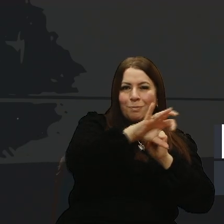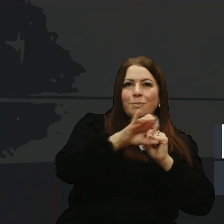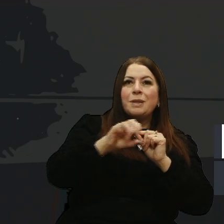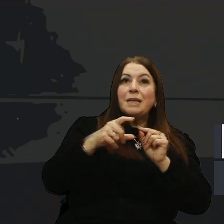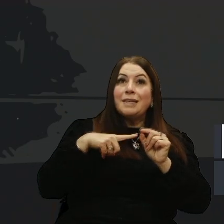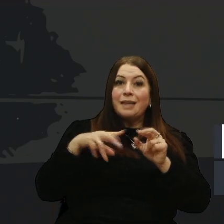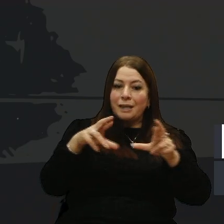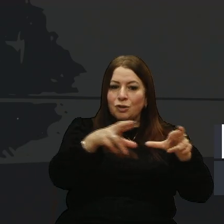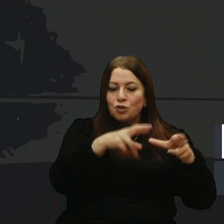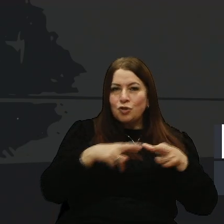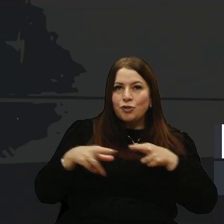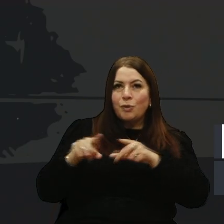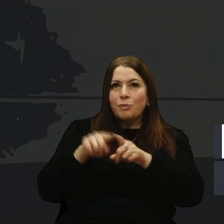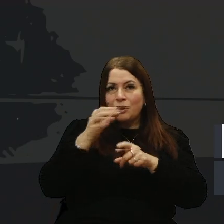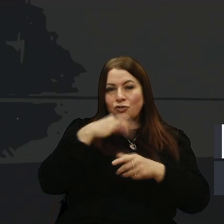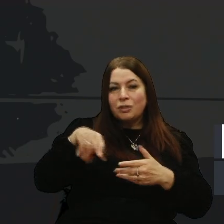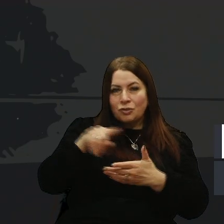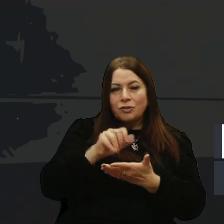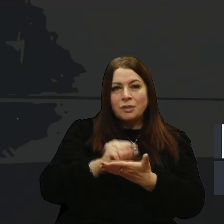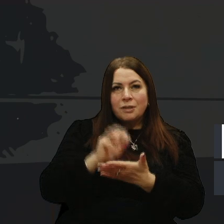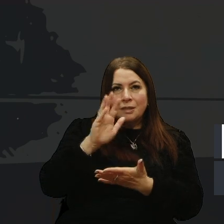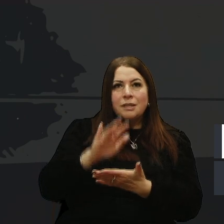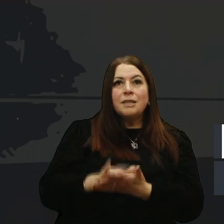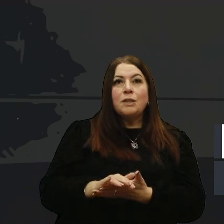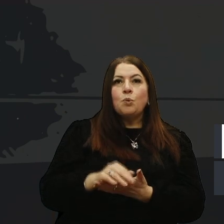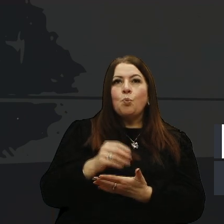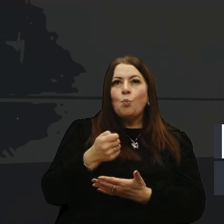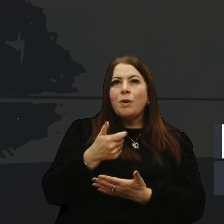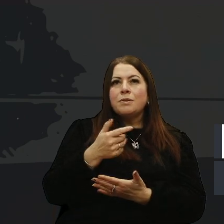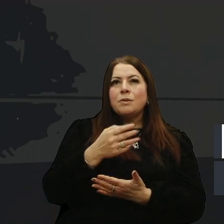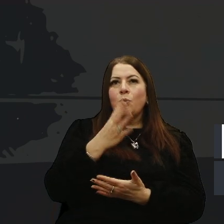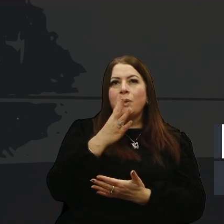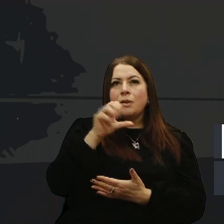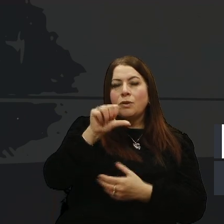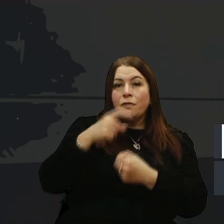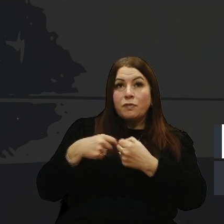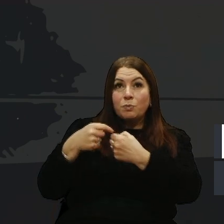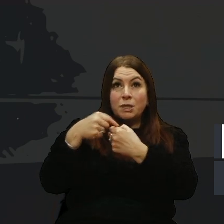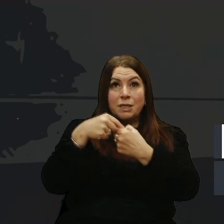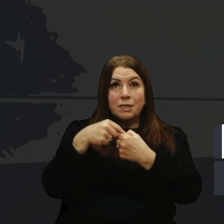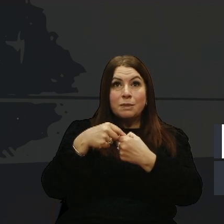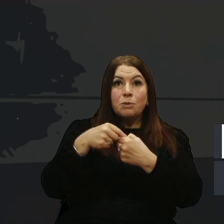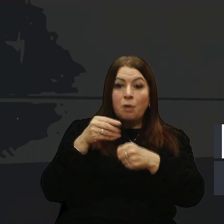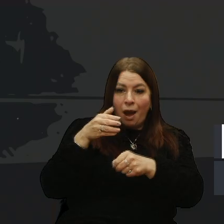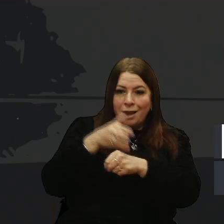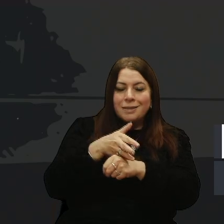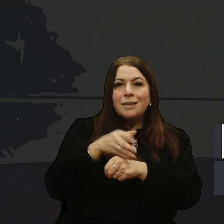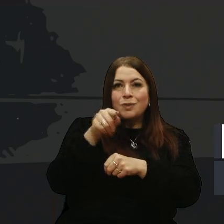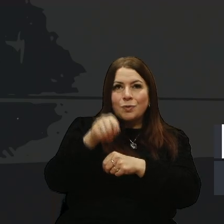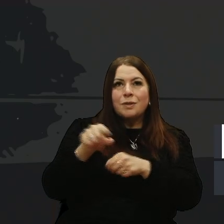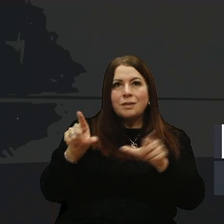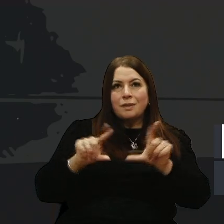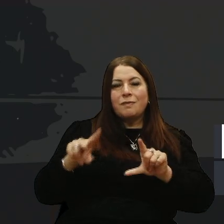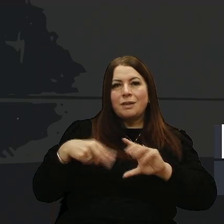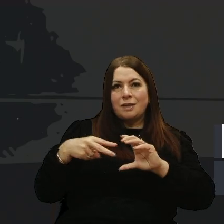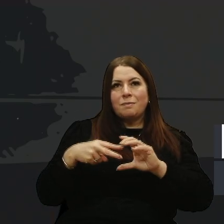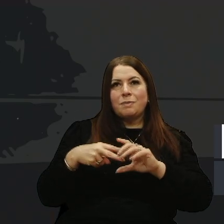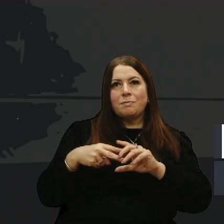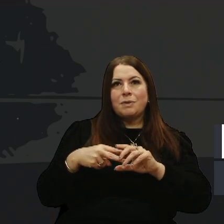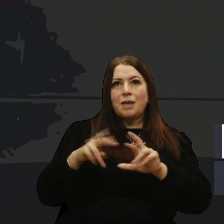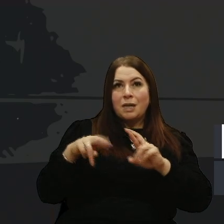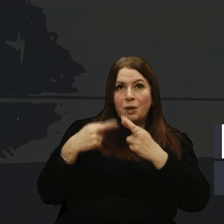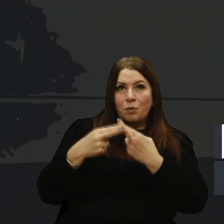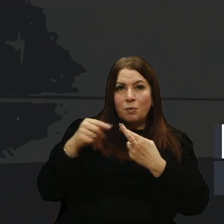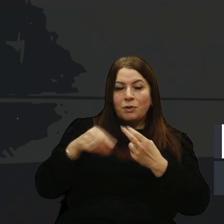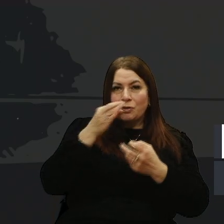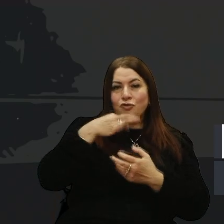na região aqui de Caxias, em quase os 49 municípios, eles terão acesso à TV Câmara, às sessões da